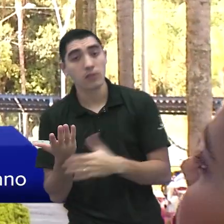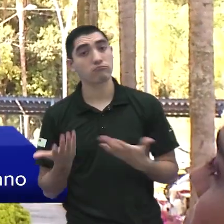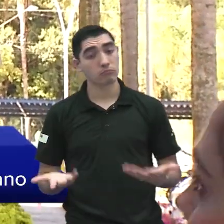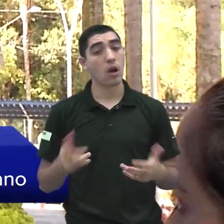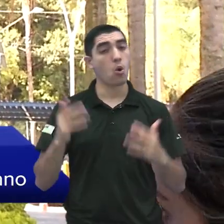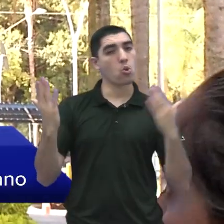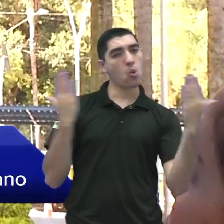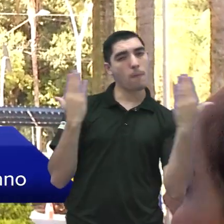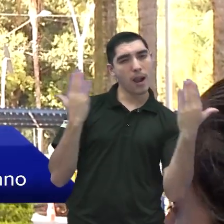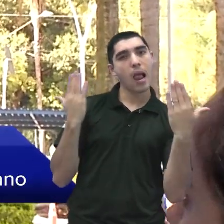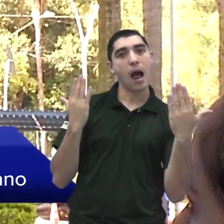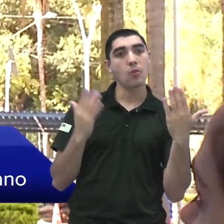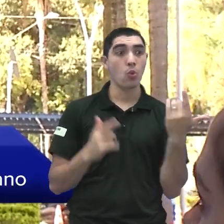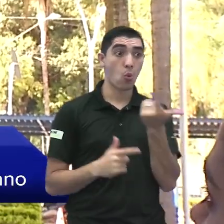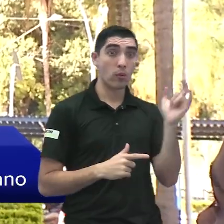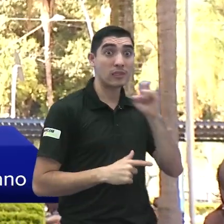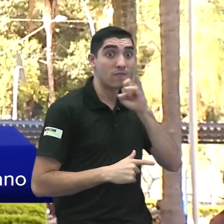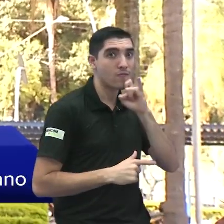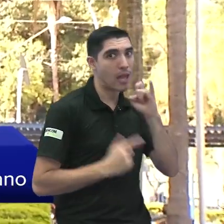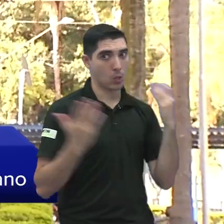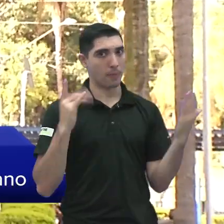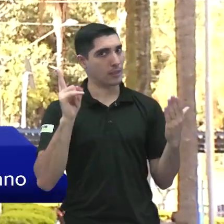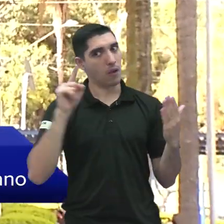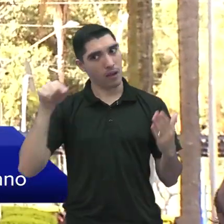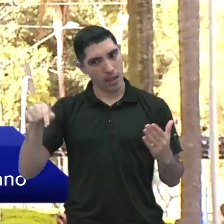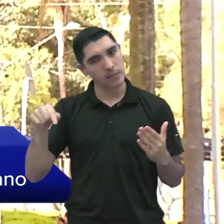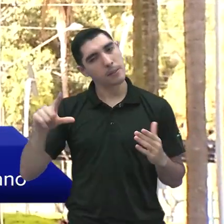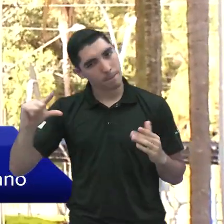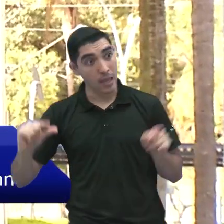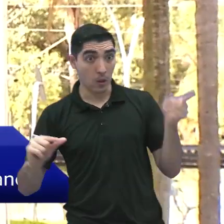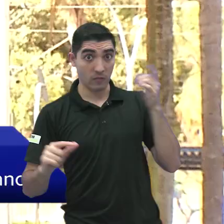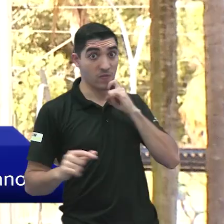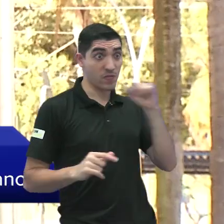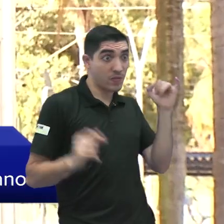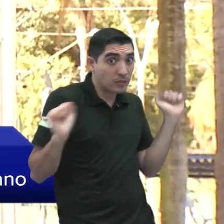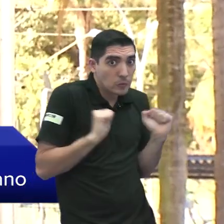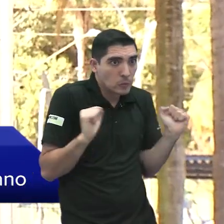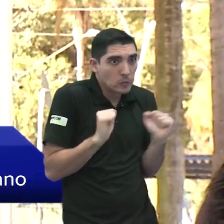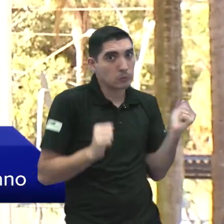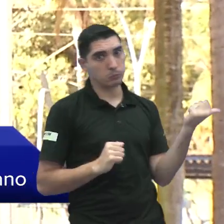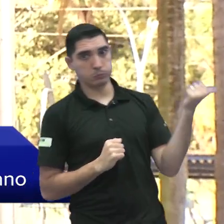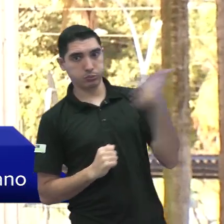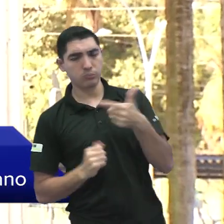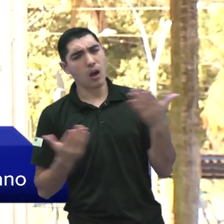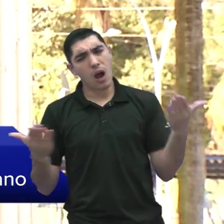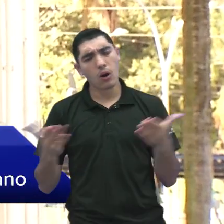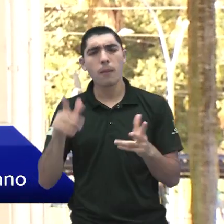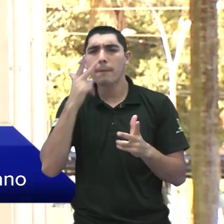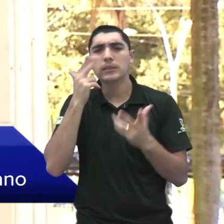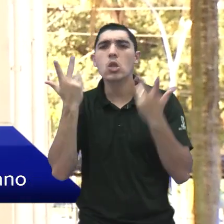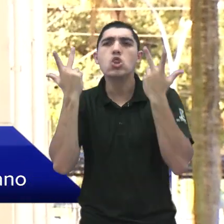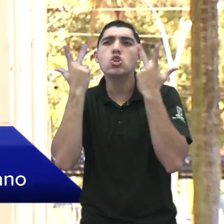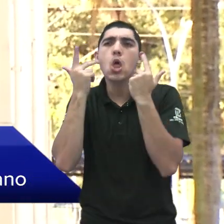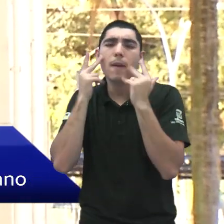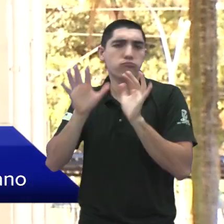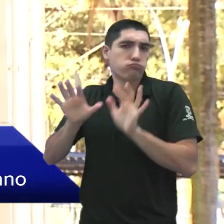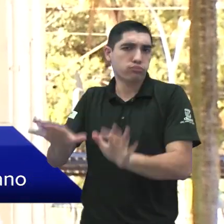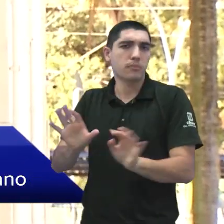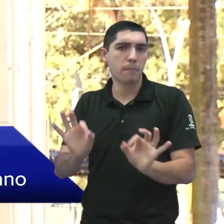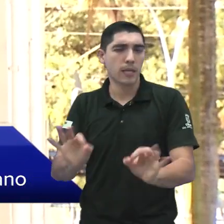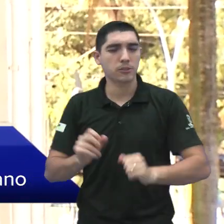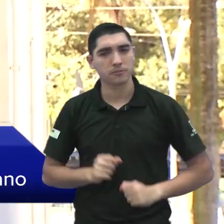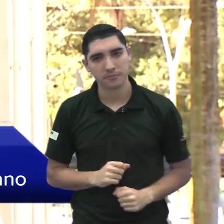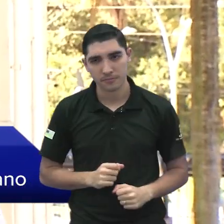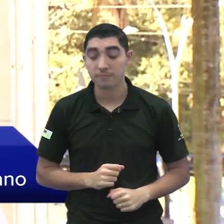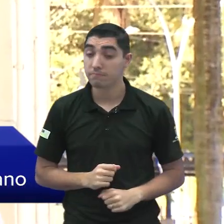bem mais comedidas em comparação às frentes frias que a gente viu no inverno. Então a tendência é que a redução seja mais dentro da normalidade mesmo da